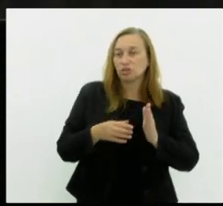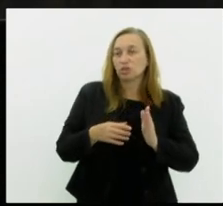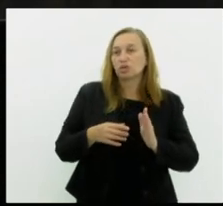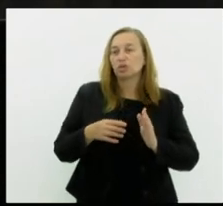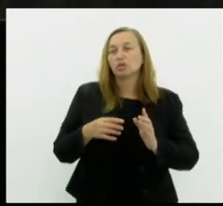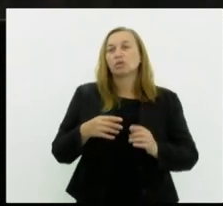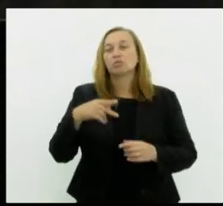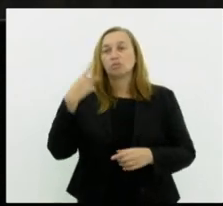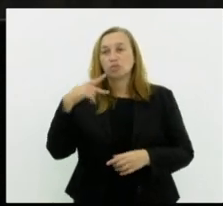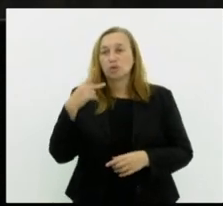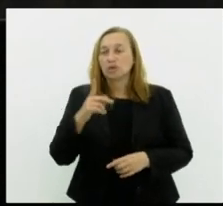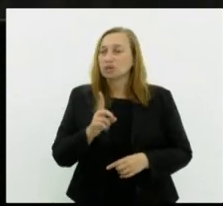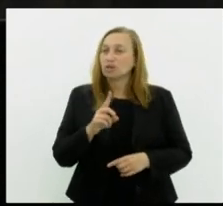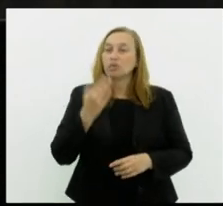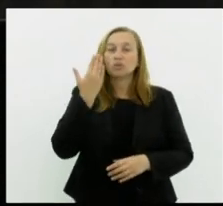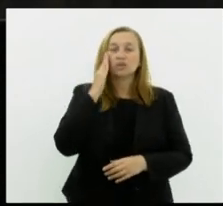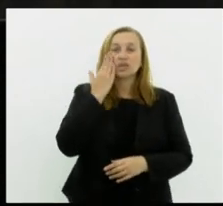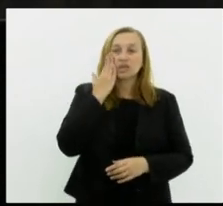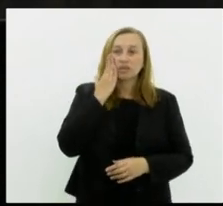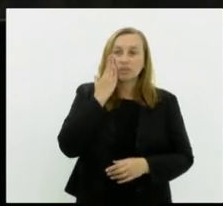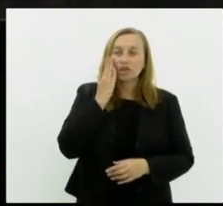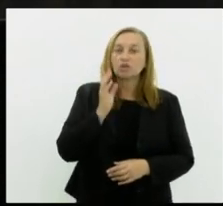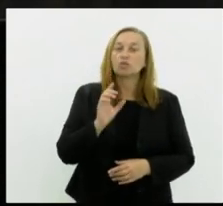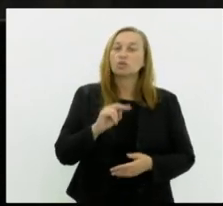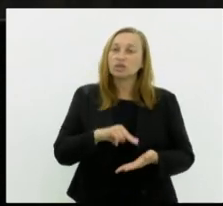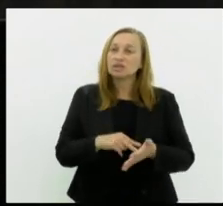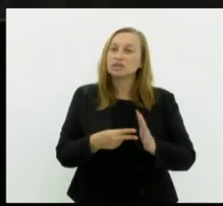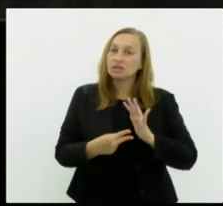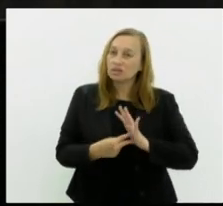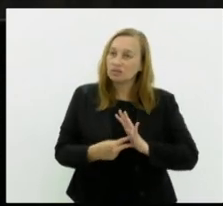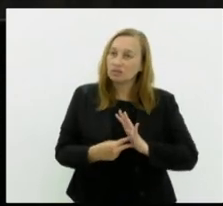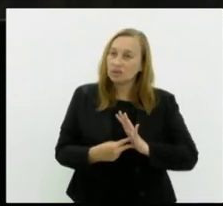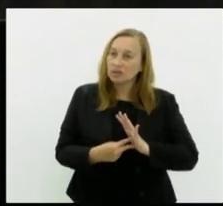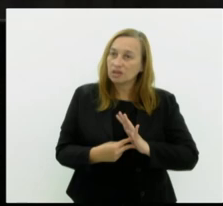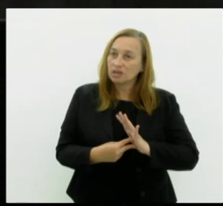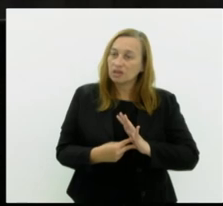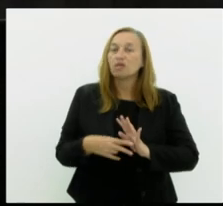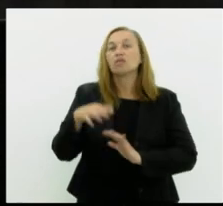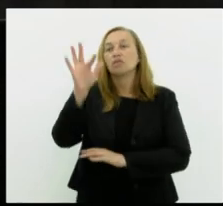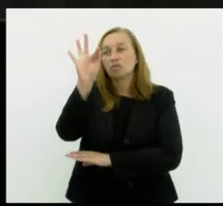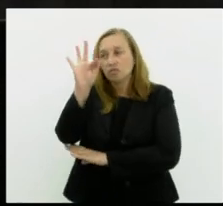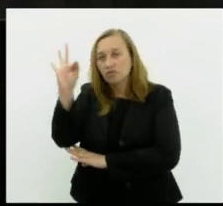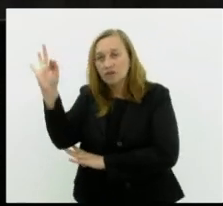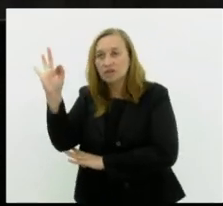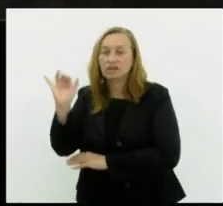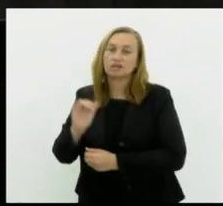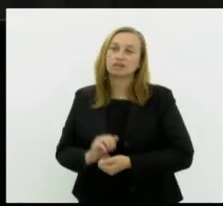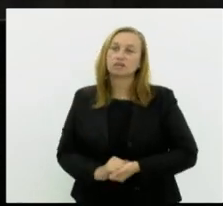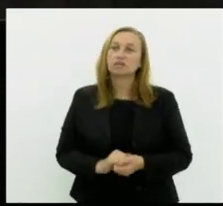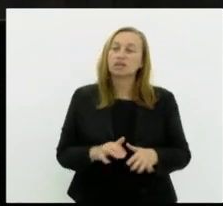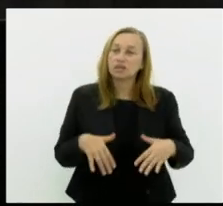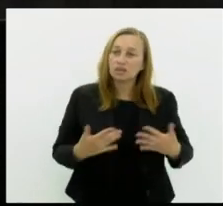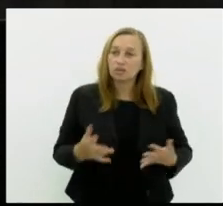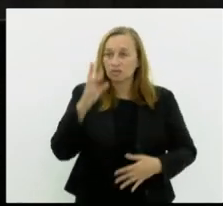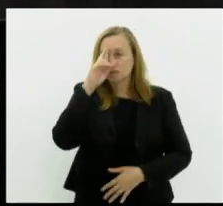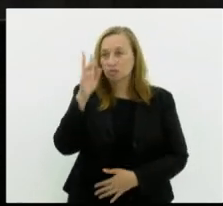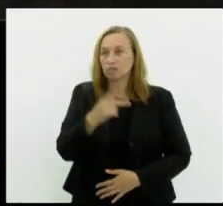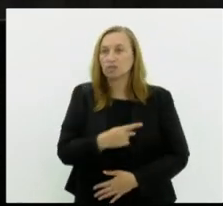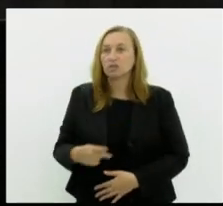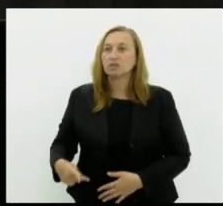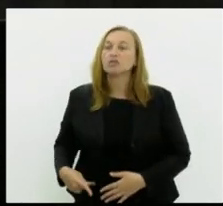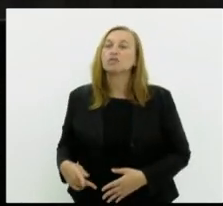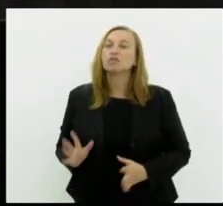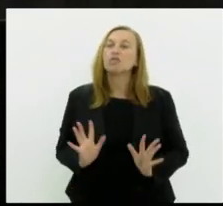uma compreensão do que seja uma federação. Então, senhor presidente,